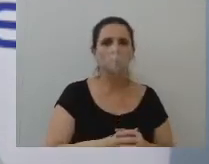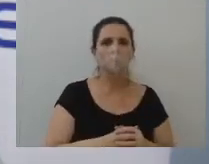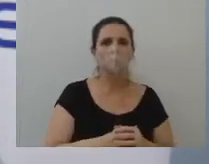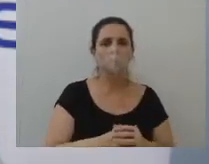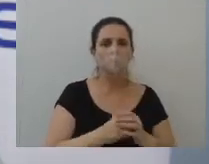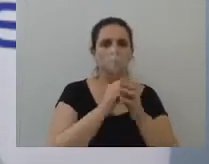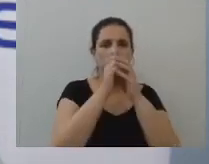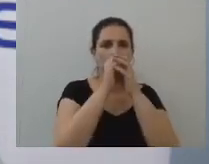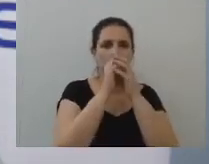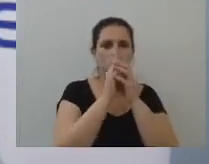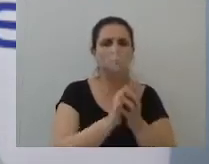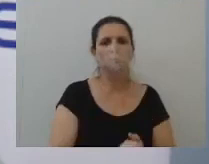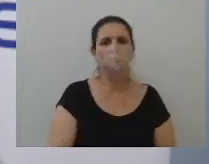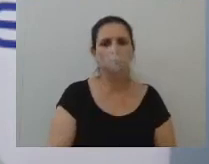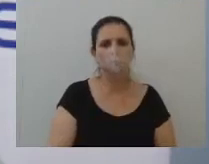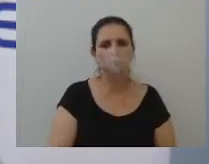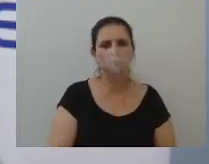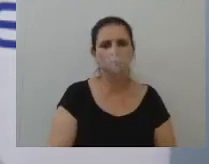ele